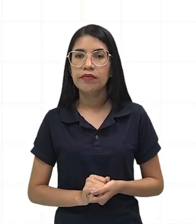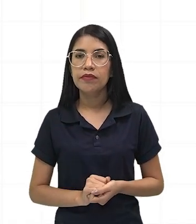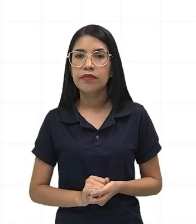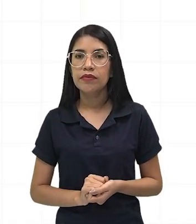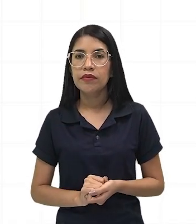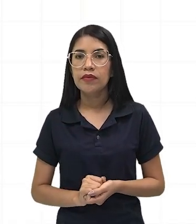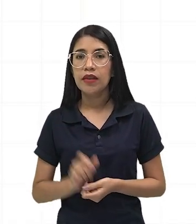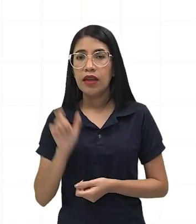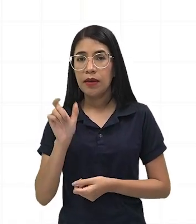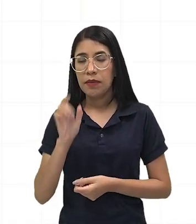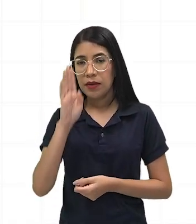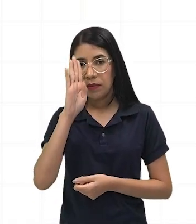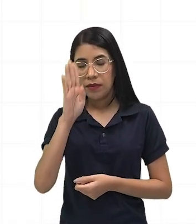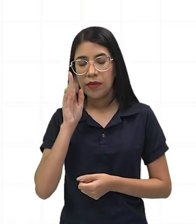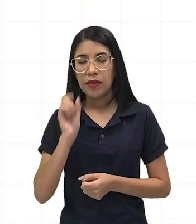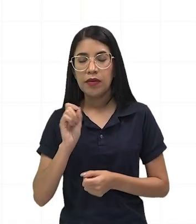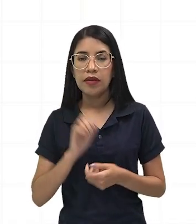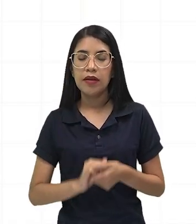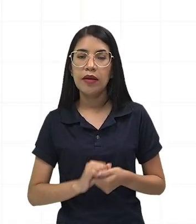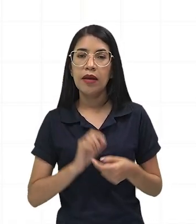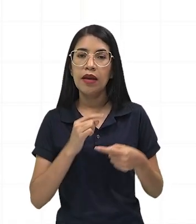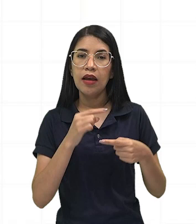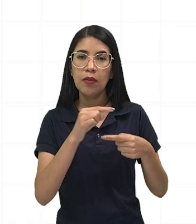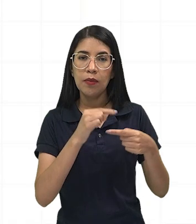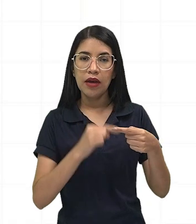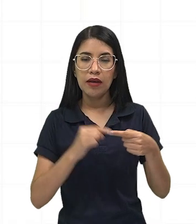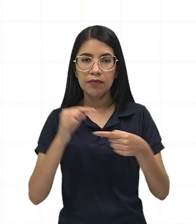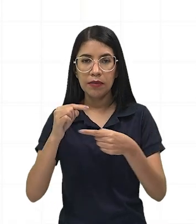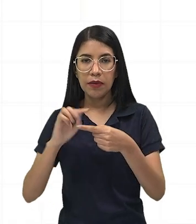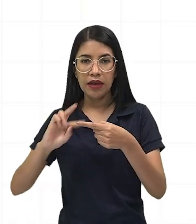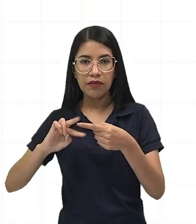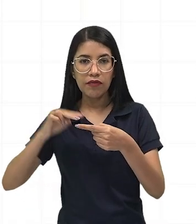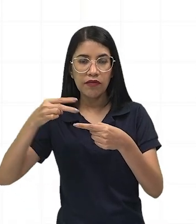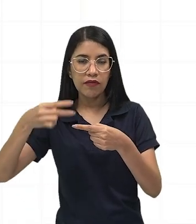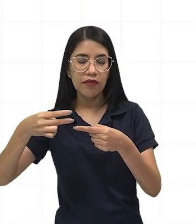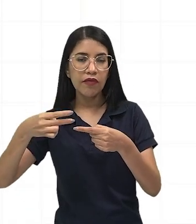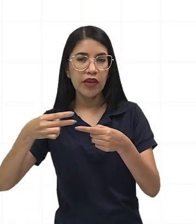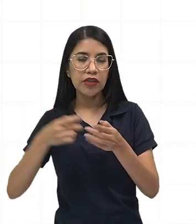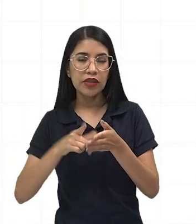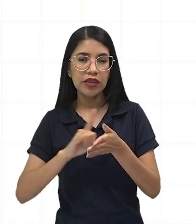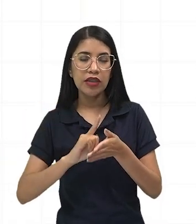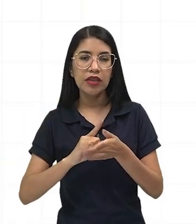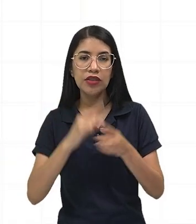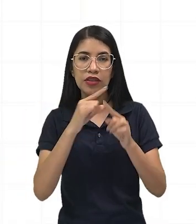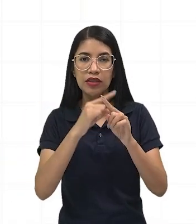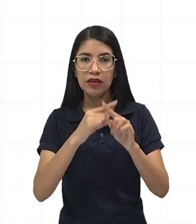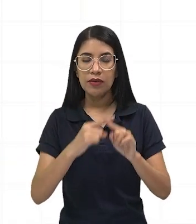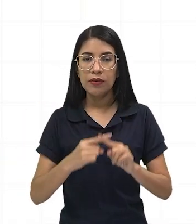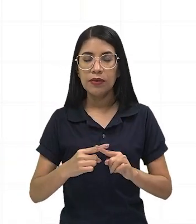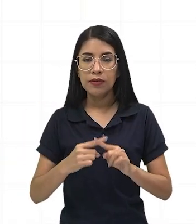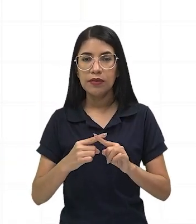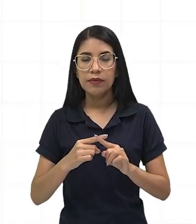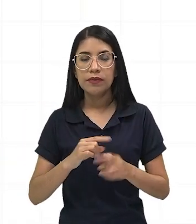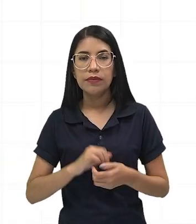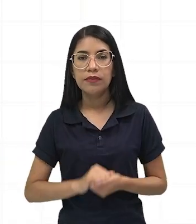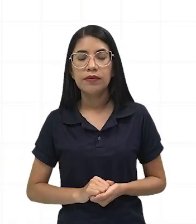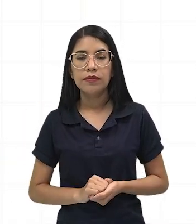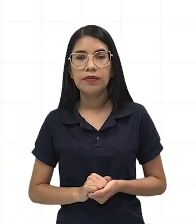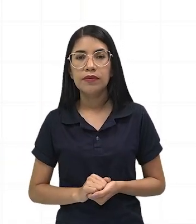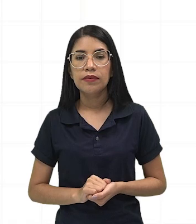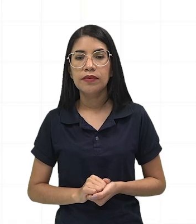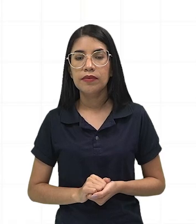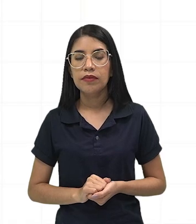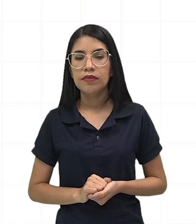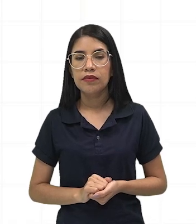gatilhozinho. O que tem que inverter uma das razões antes de aplicar a propriedade fundamental das